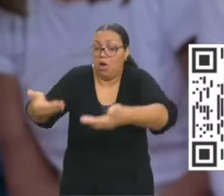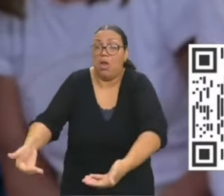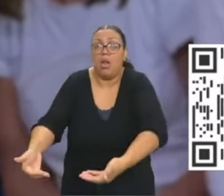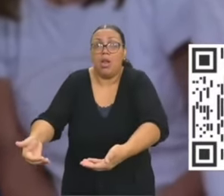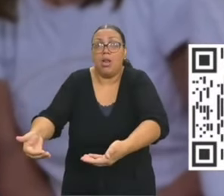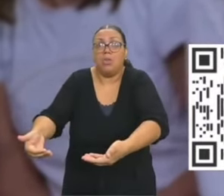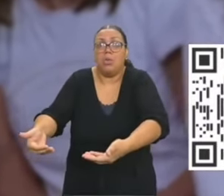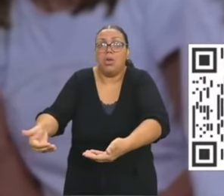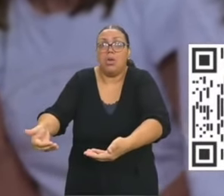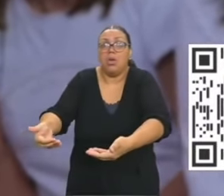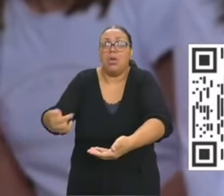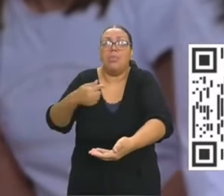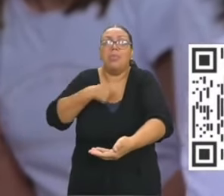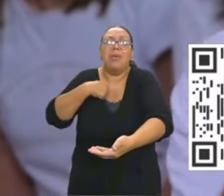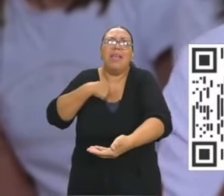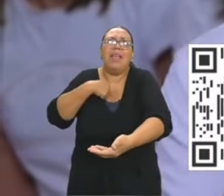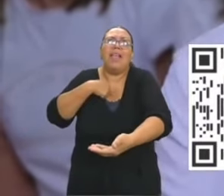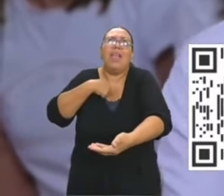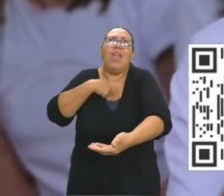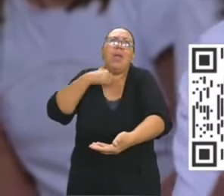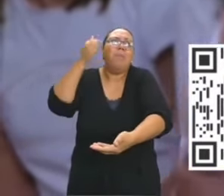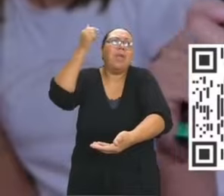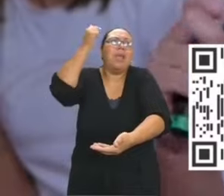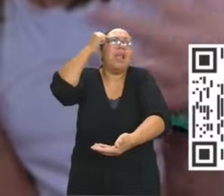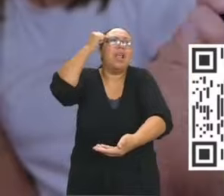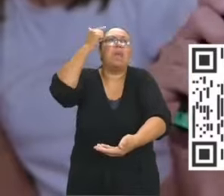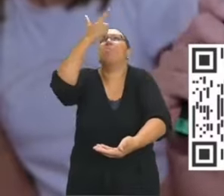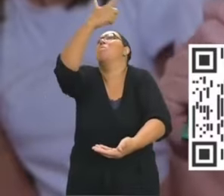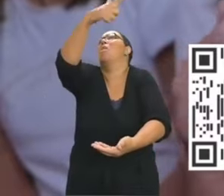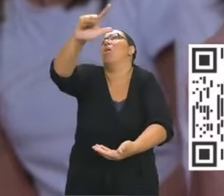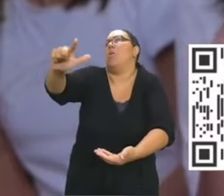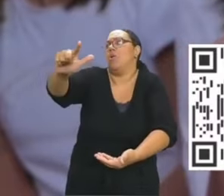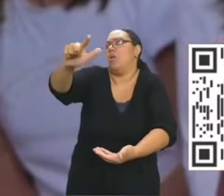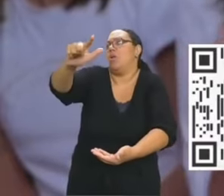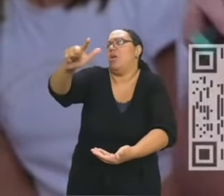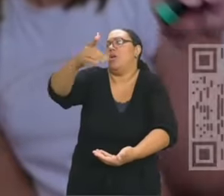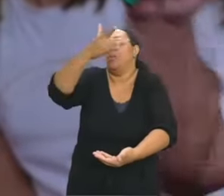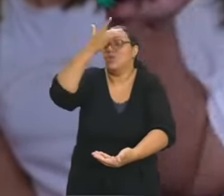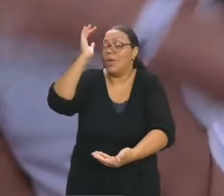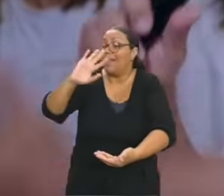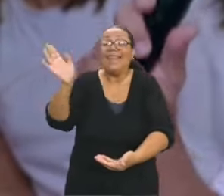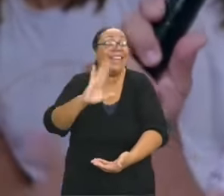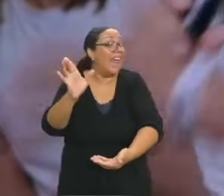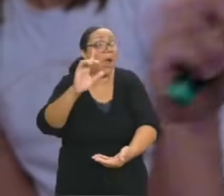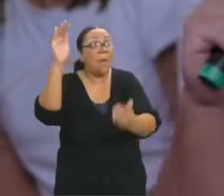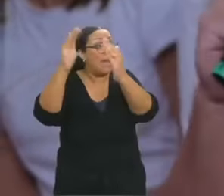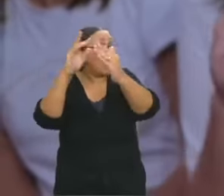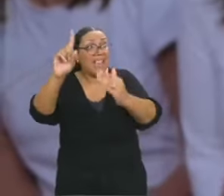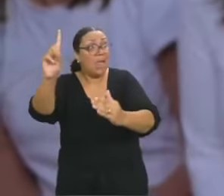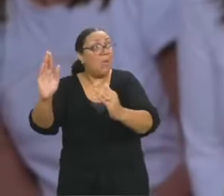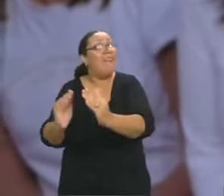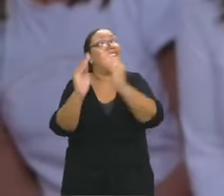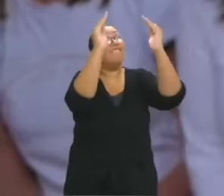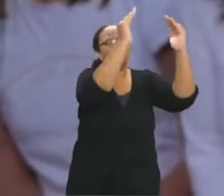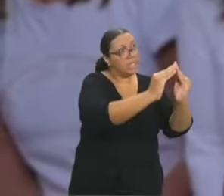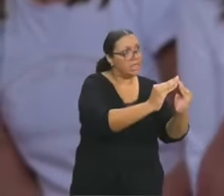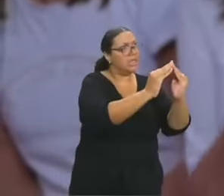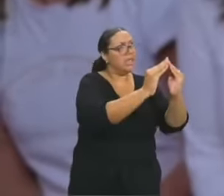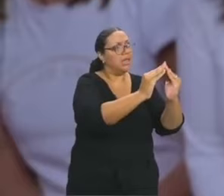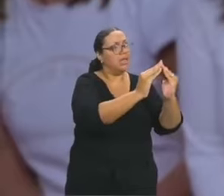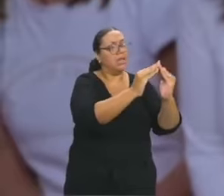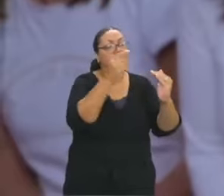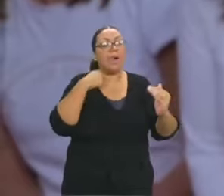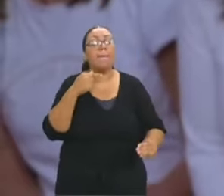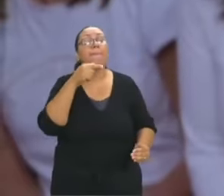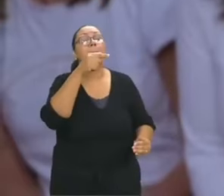tinha acreditado na minha incredulidade que aquela cesta era realmente para a vizinha. Mas ela falou: "Não, moço, não é aí, é na minha vizinha." E quando